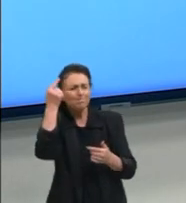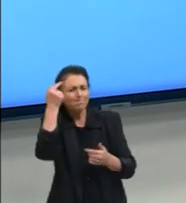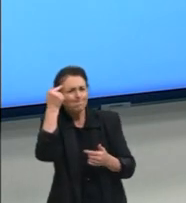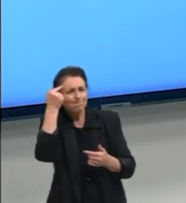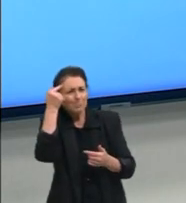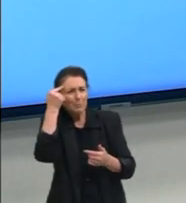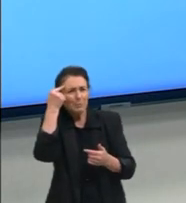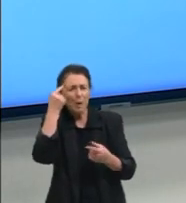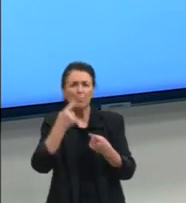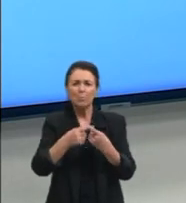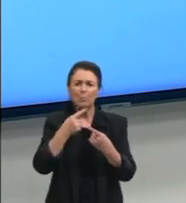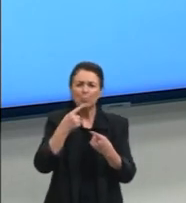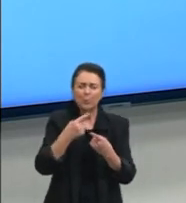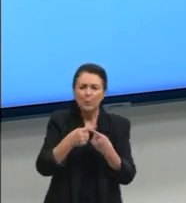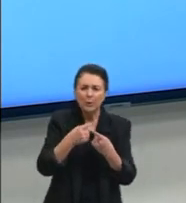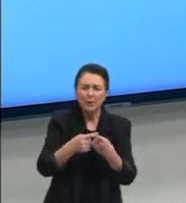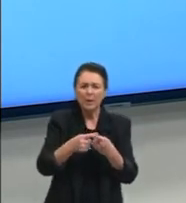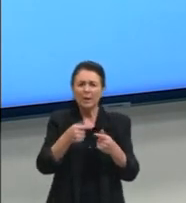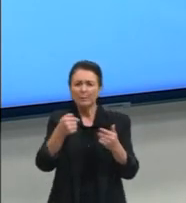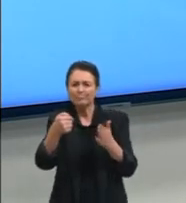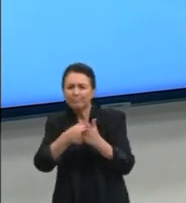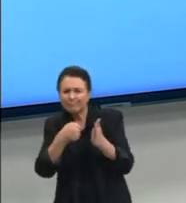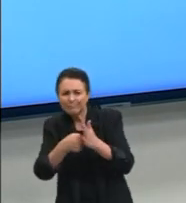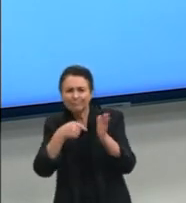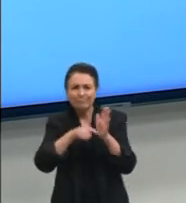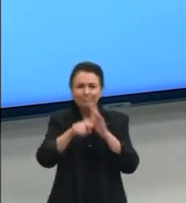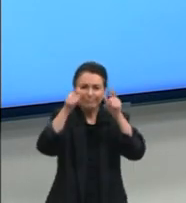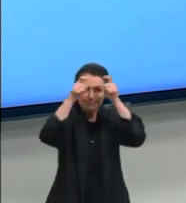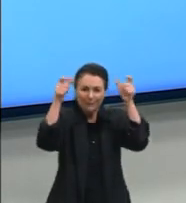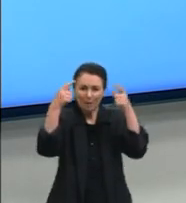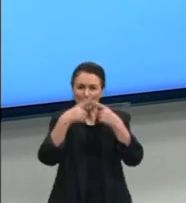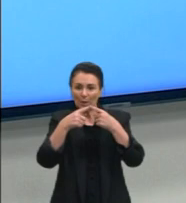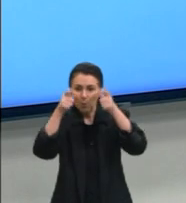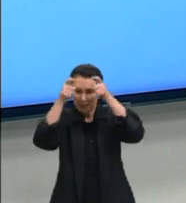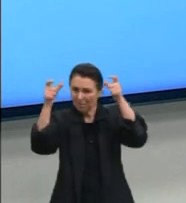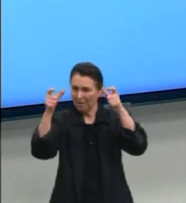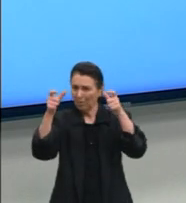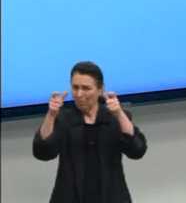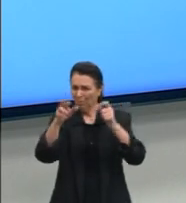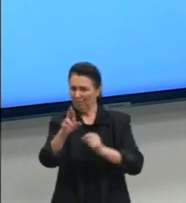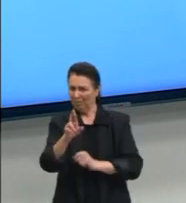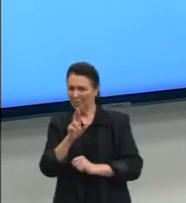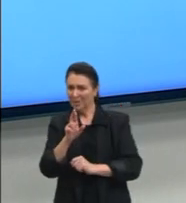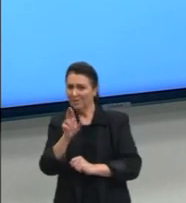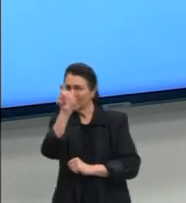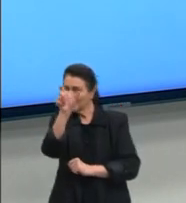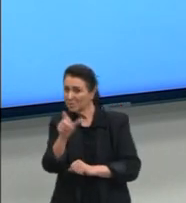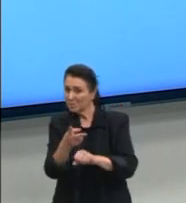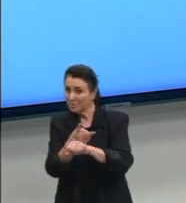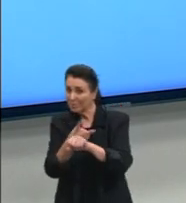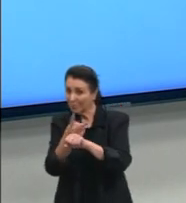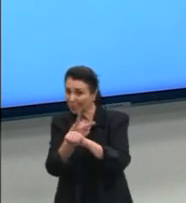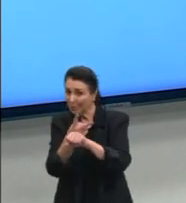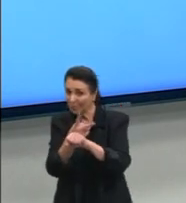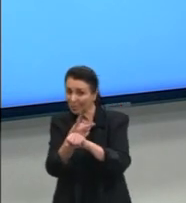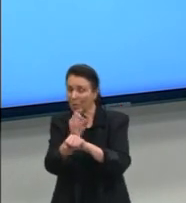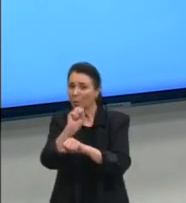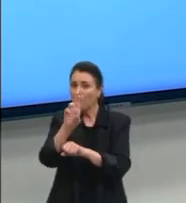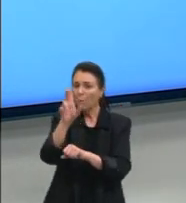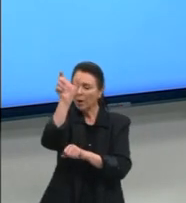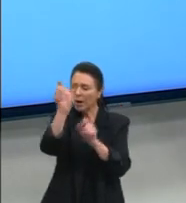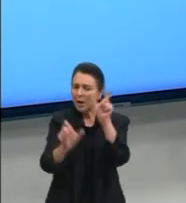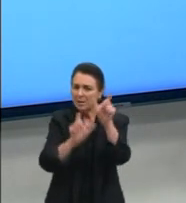porque apenas reconhecimento desse porque o conhecimento não responde mais ao que as pessoas precisam ou as pessoas